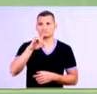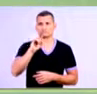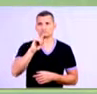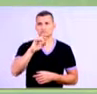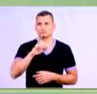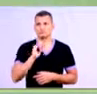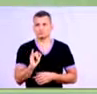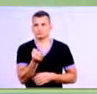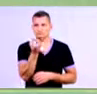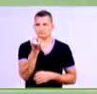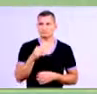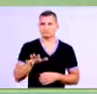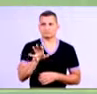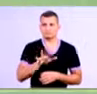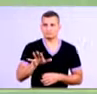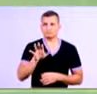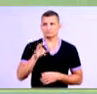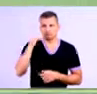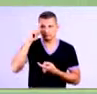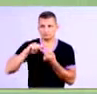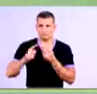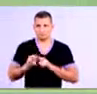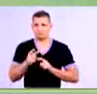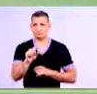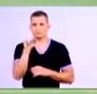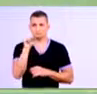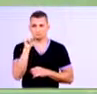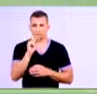interfaces lógicas, opções,